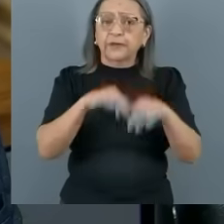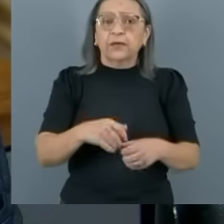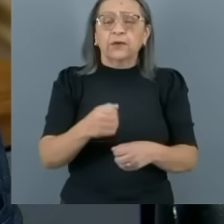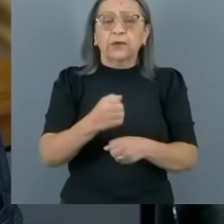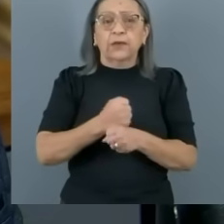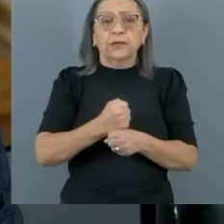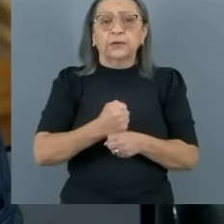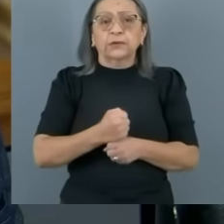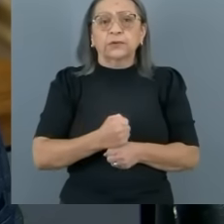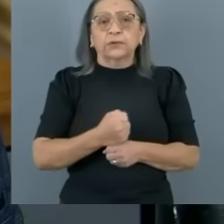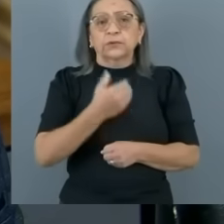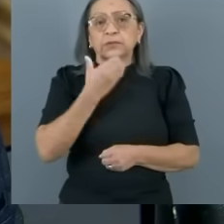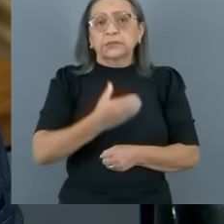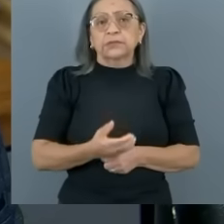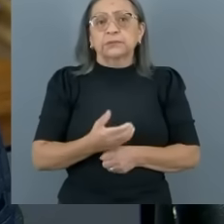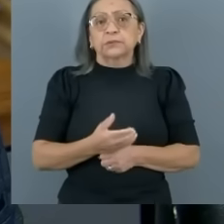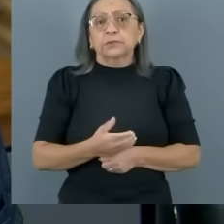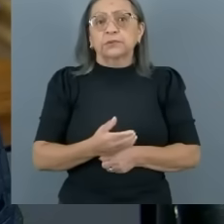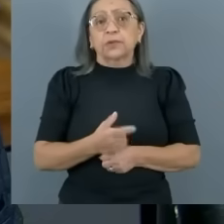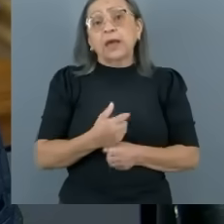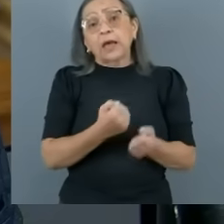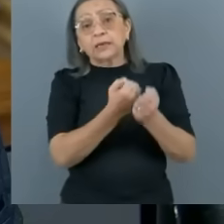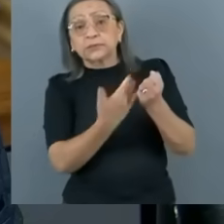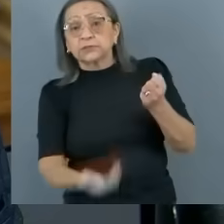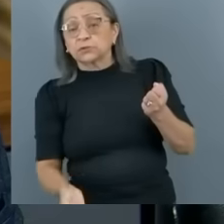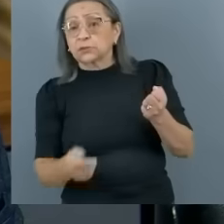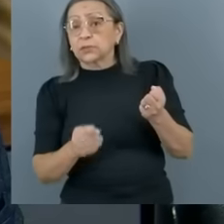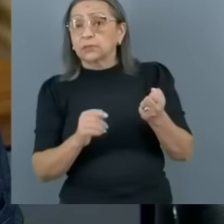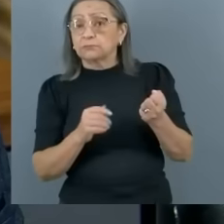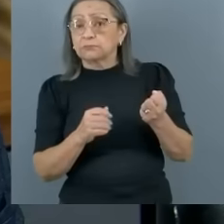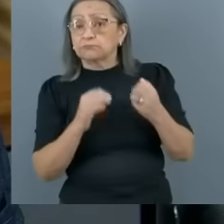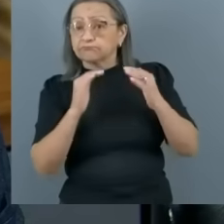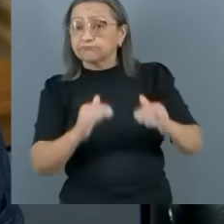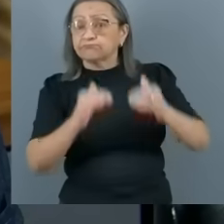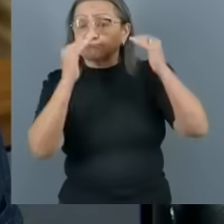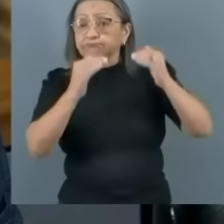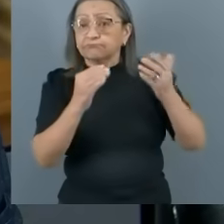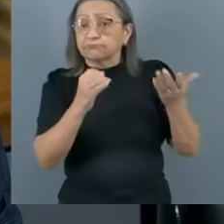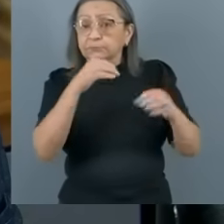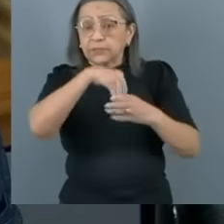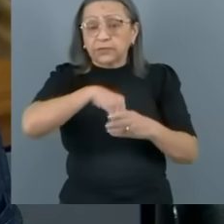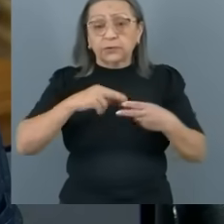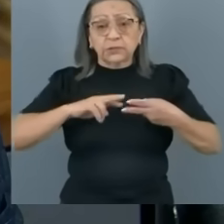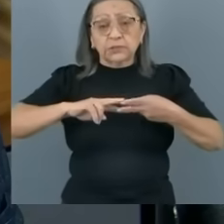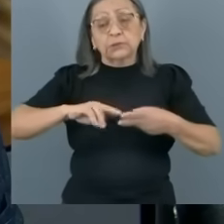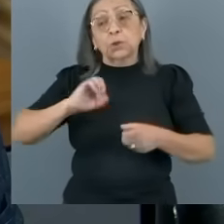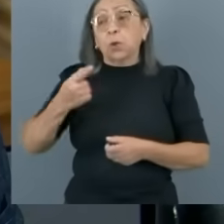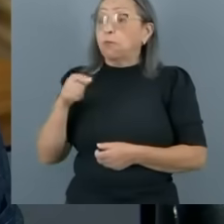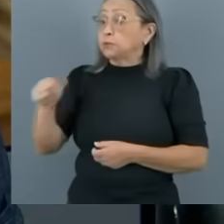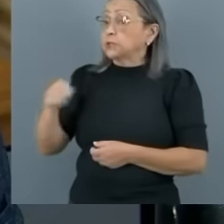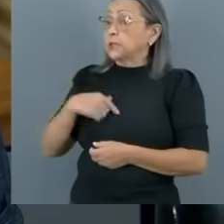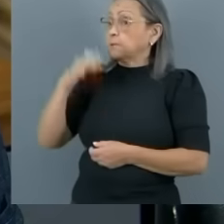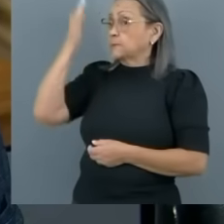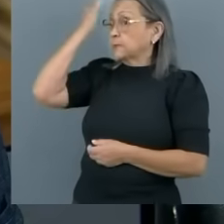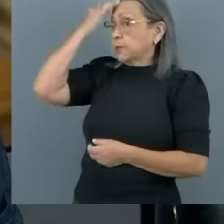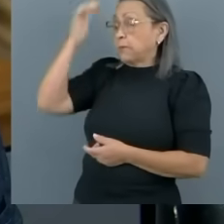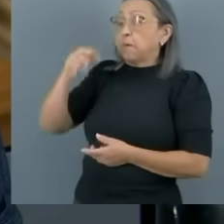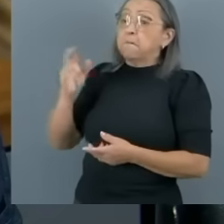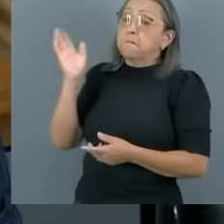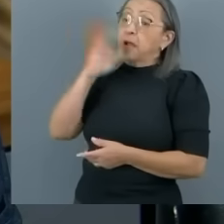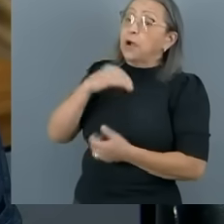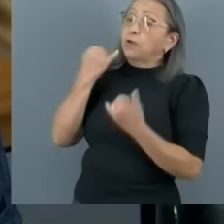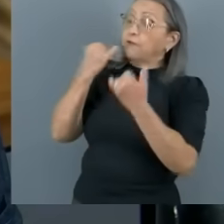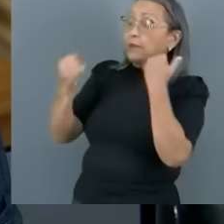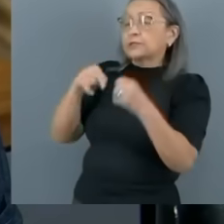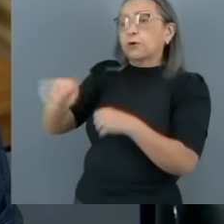2022, assessora direta do presidente do INSS. Então, ou Vossa Excelência foi mal informado, ou Vossa Excelência está mal